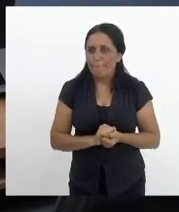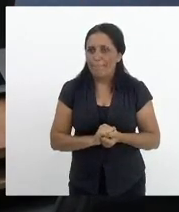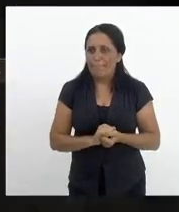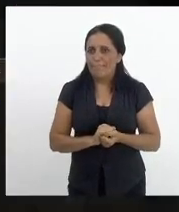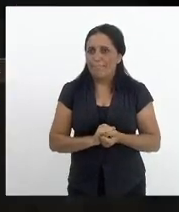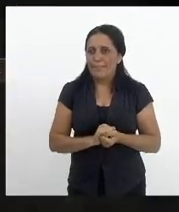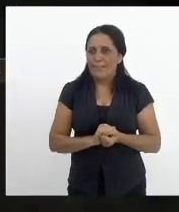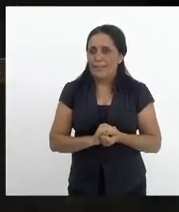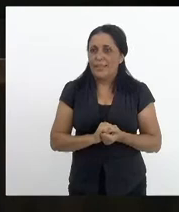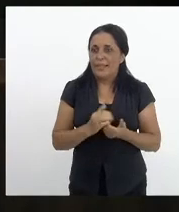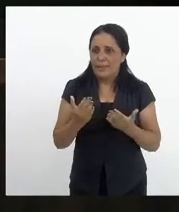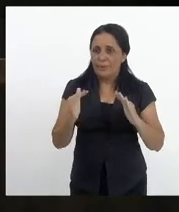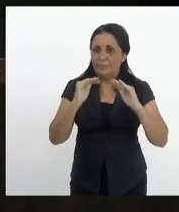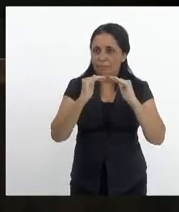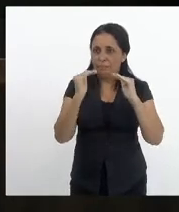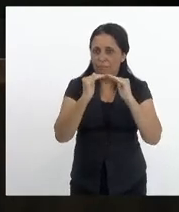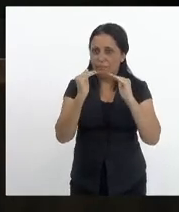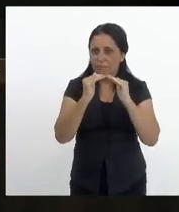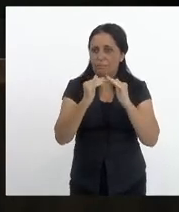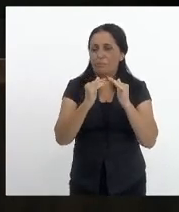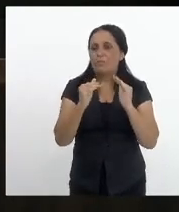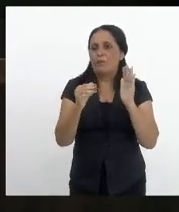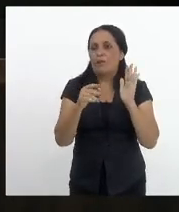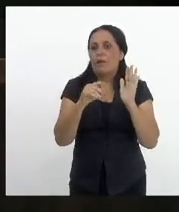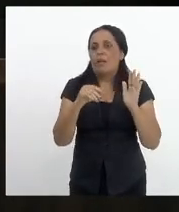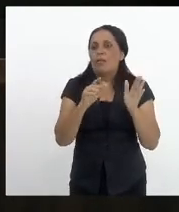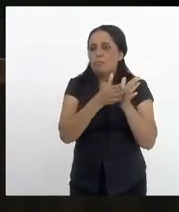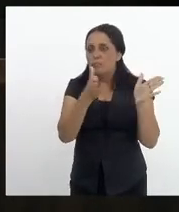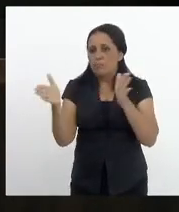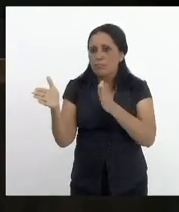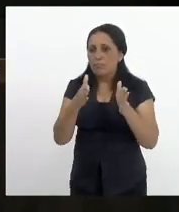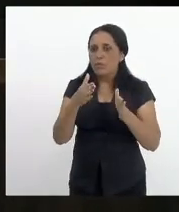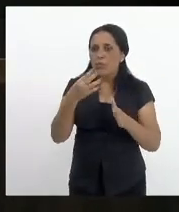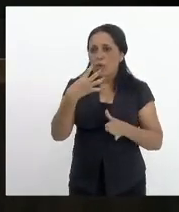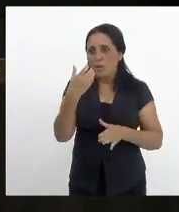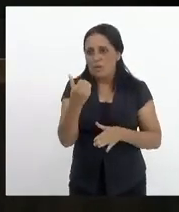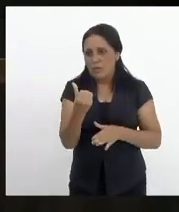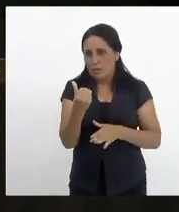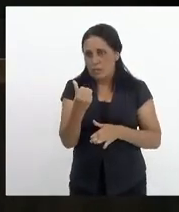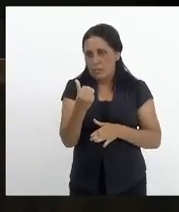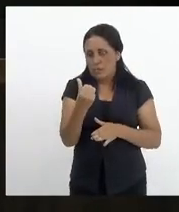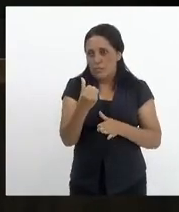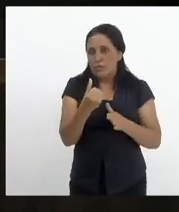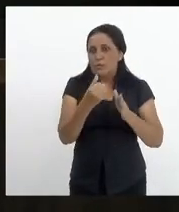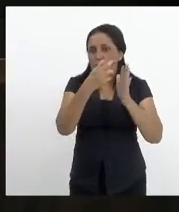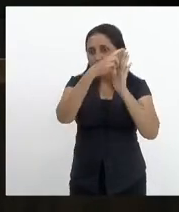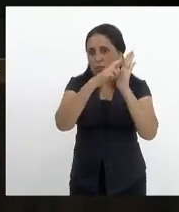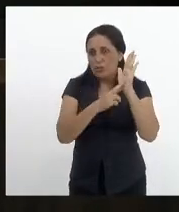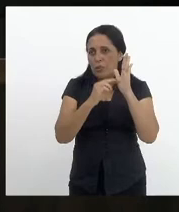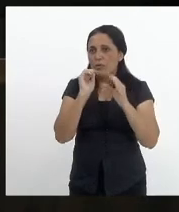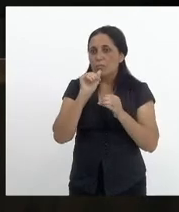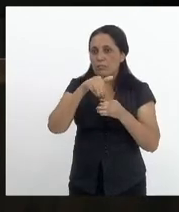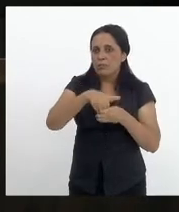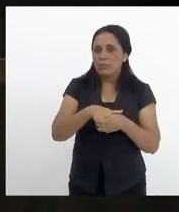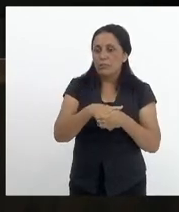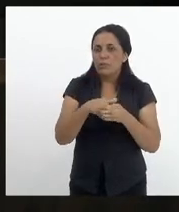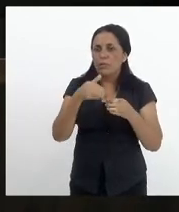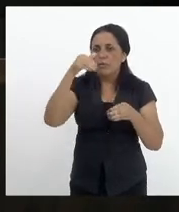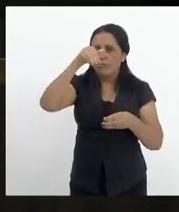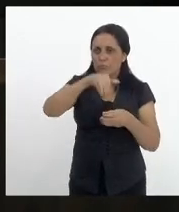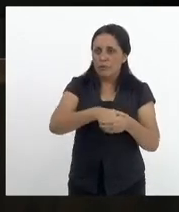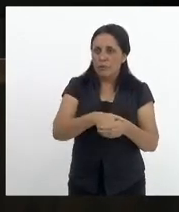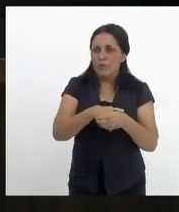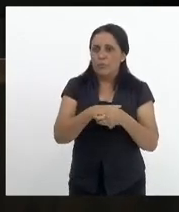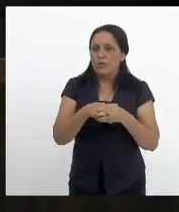Incluído na ordem do dia, de acordo com o parágrafo 3º do artigo 47 do Regimento Interno, em tramitação ordinária, em votação, em segunda discussão, redação do vencido, está